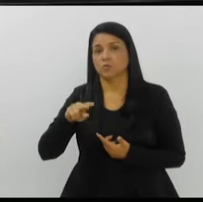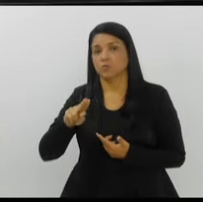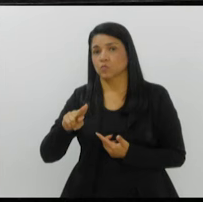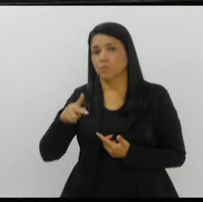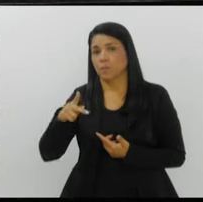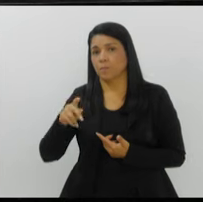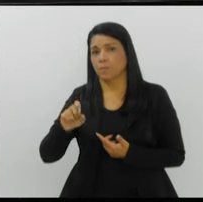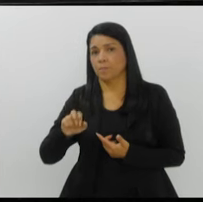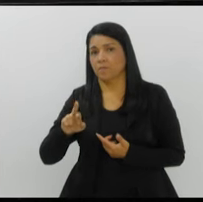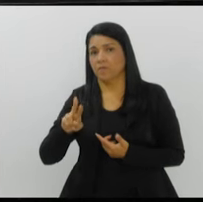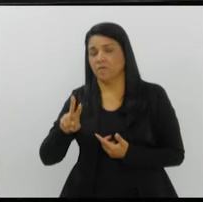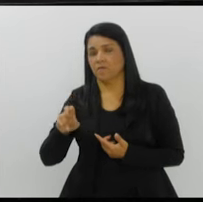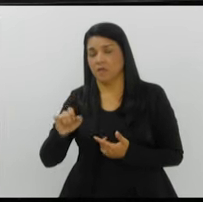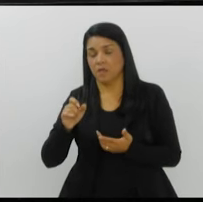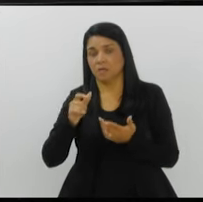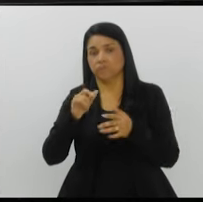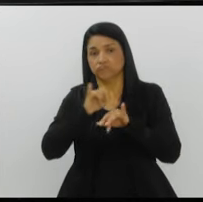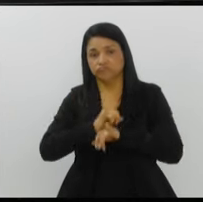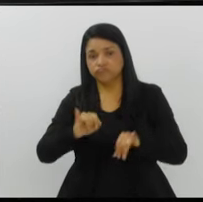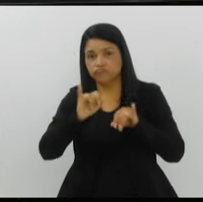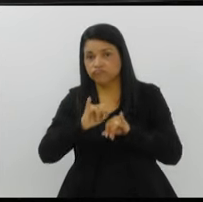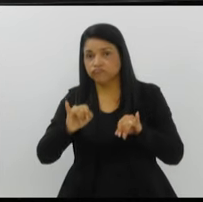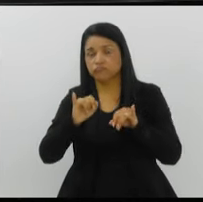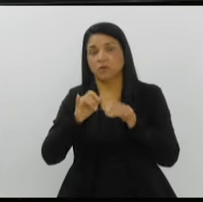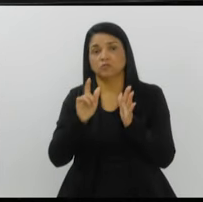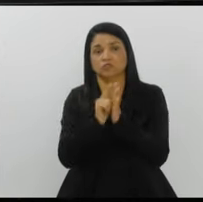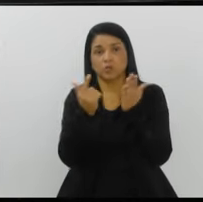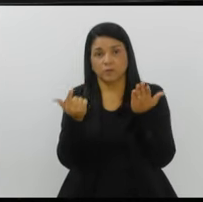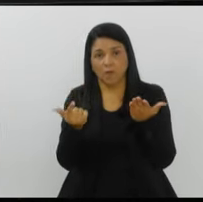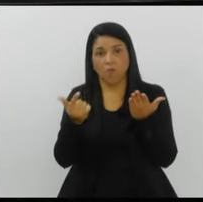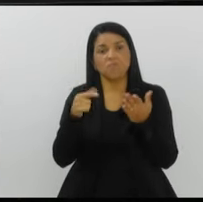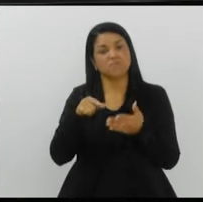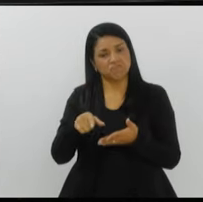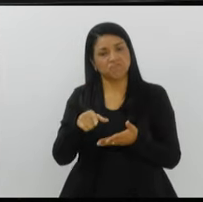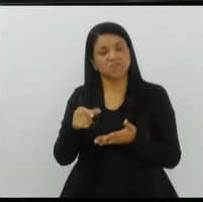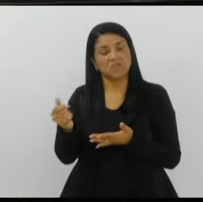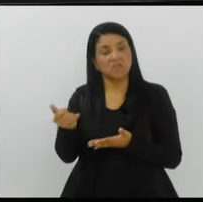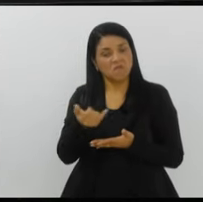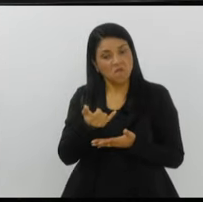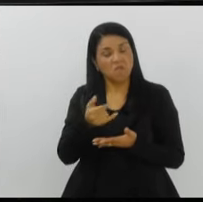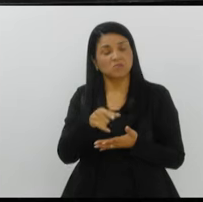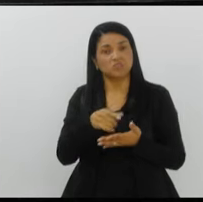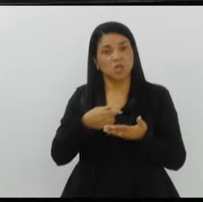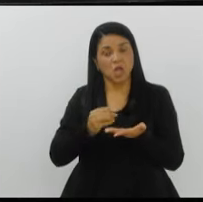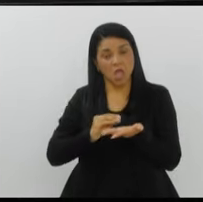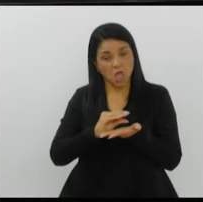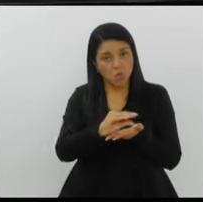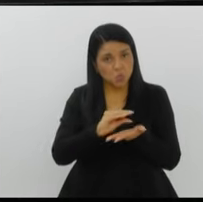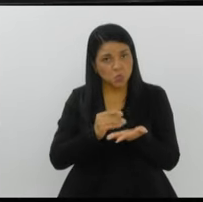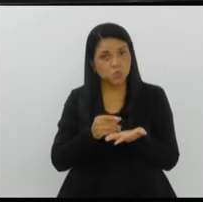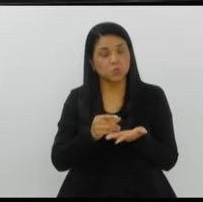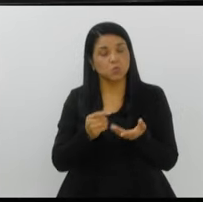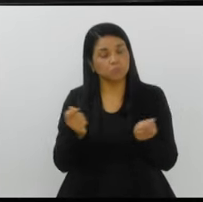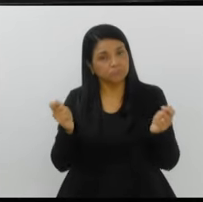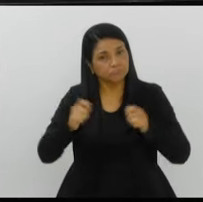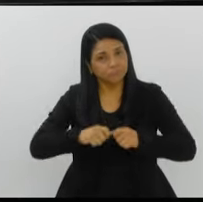jornais, que ela tinha recursos suficientes para sustentar o sistema por